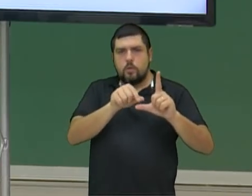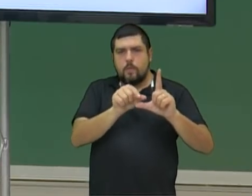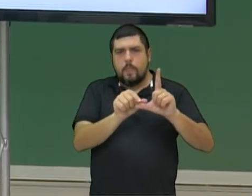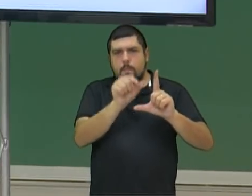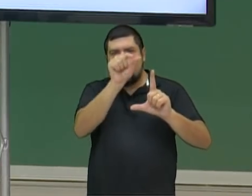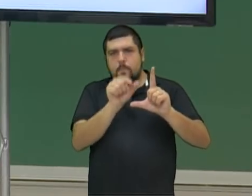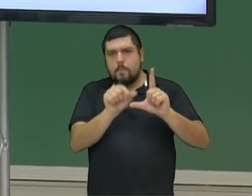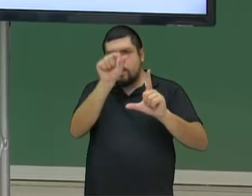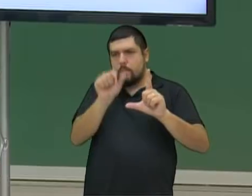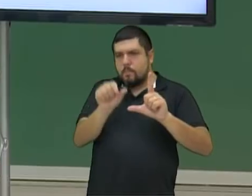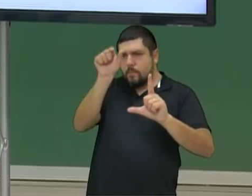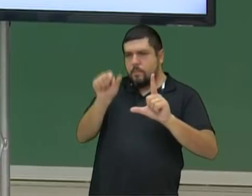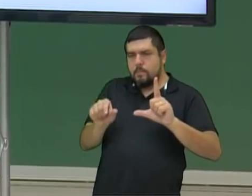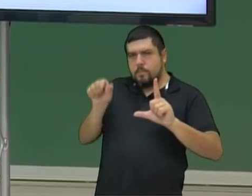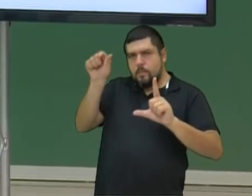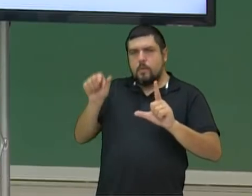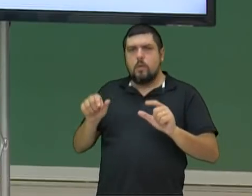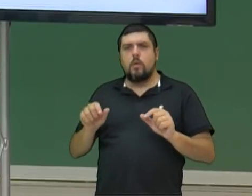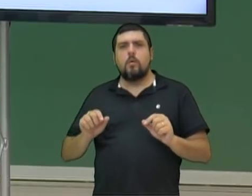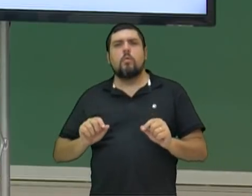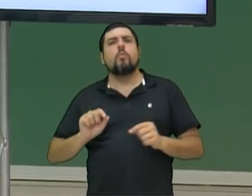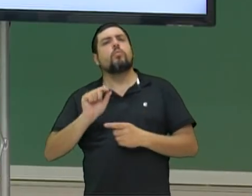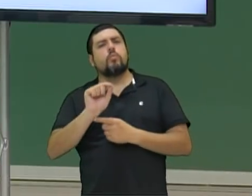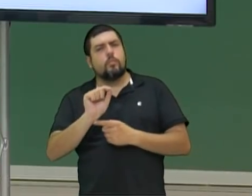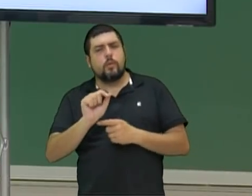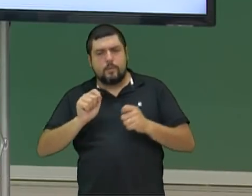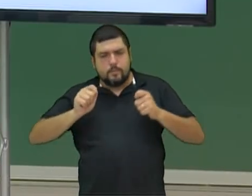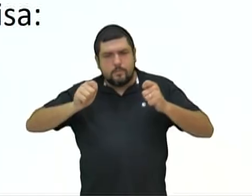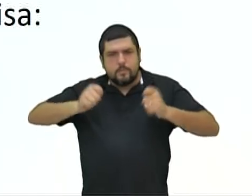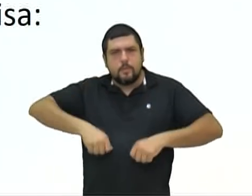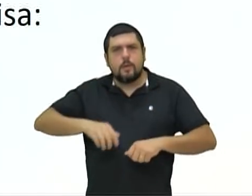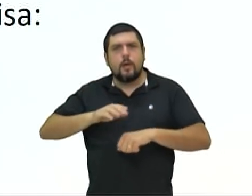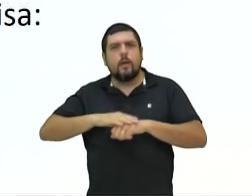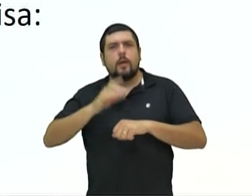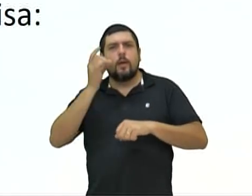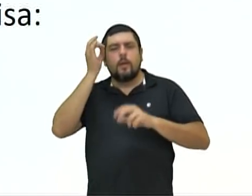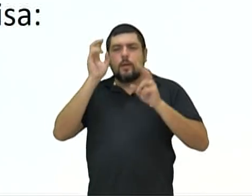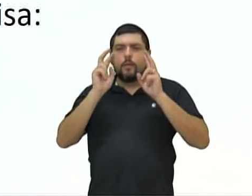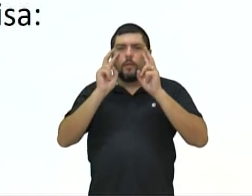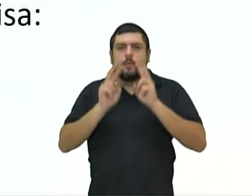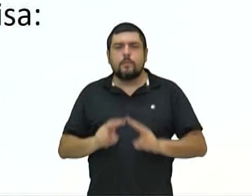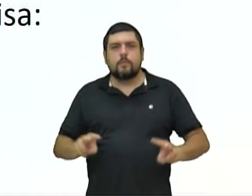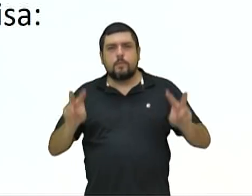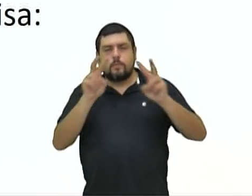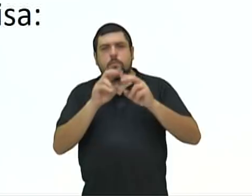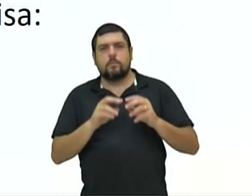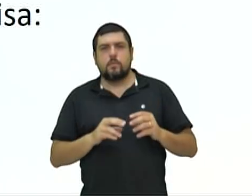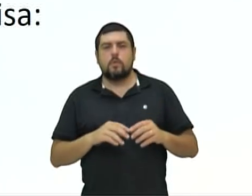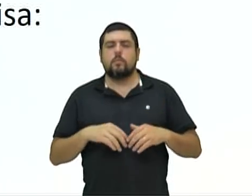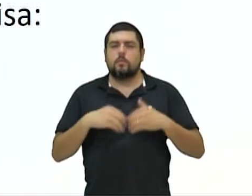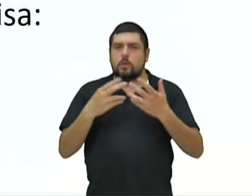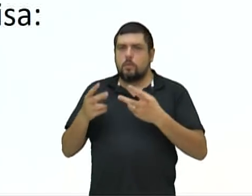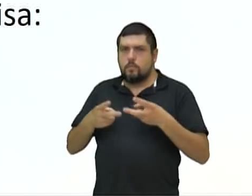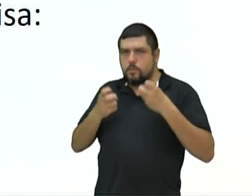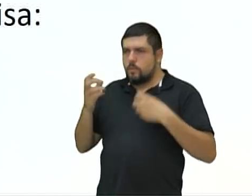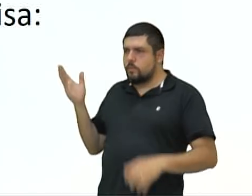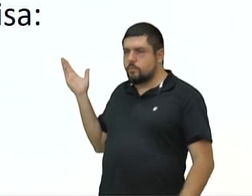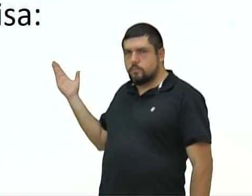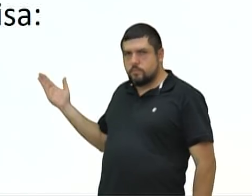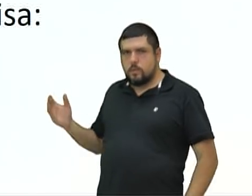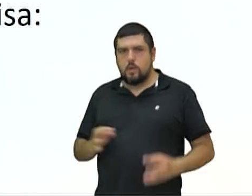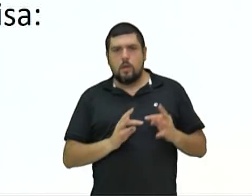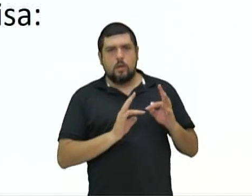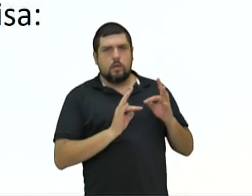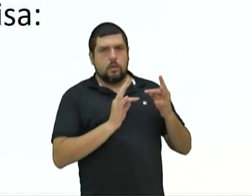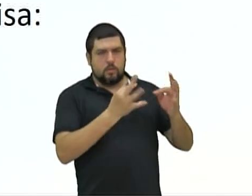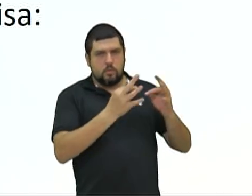bom? Então, percebam lá. Então, tecnologia, docência, saúde e não decidiram. Então, o